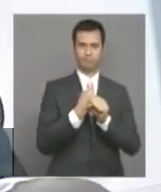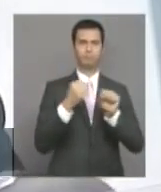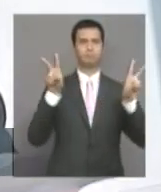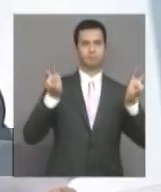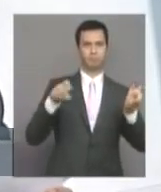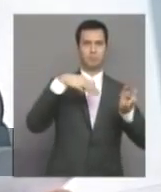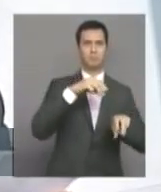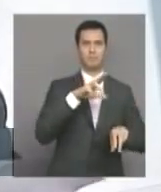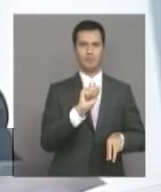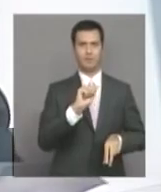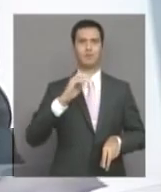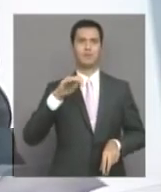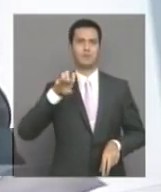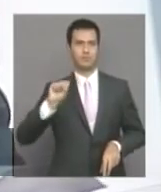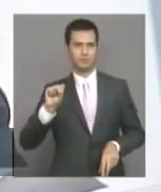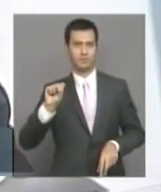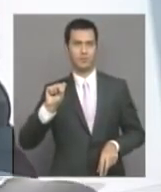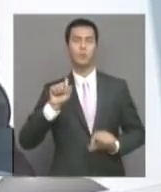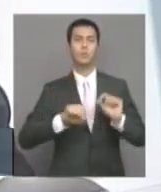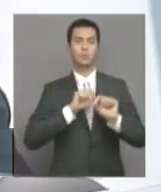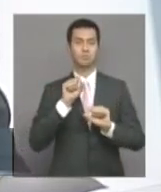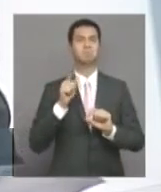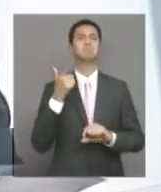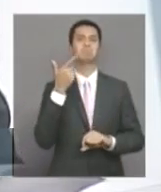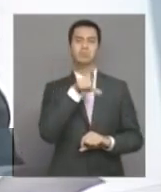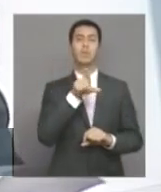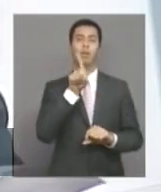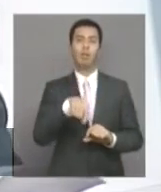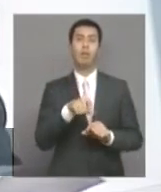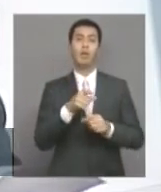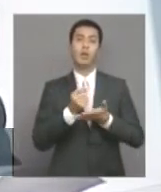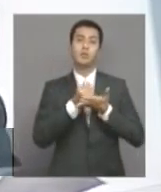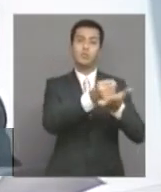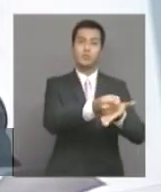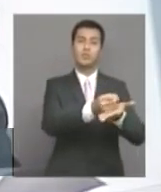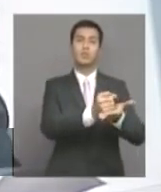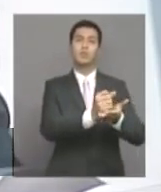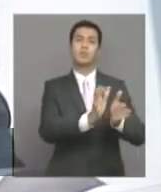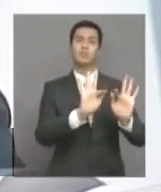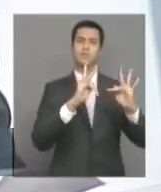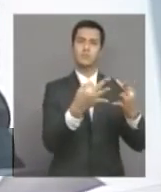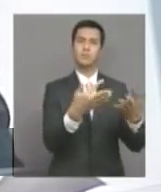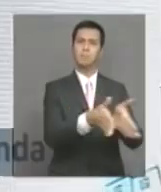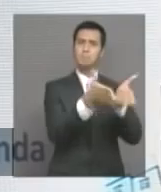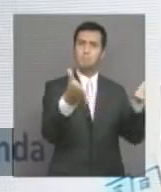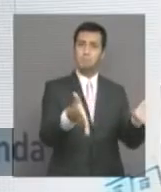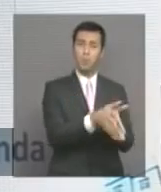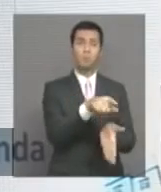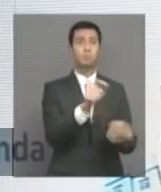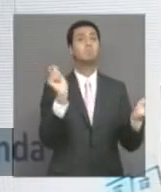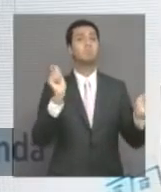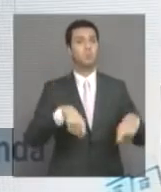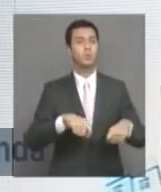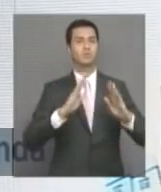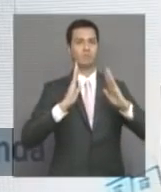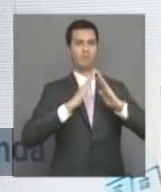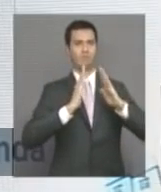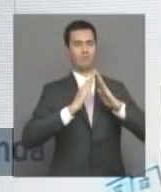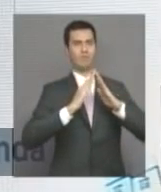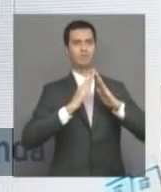garante a ampliação das oportunidades de acesso das famílias de baixa renda à casa própria, gerando mais empregos e